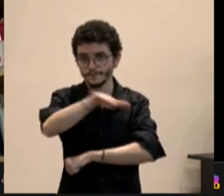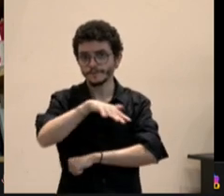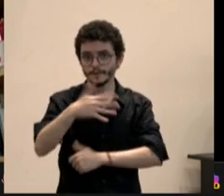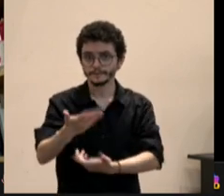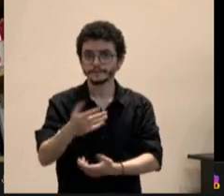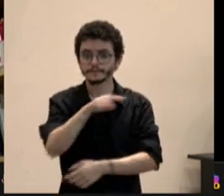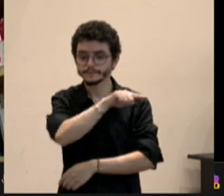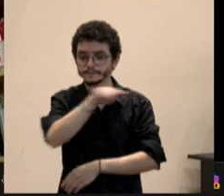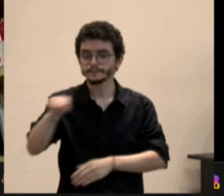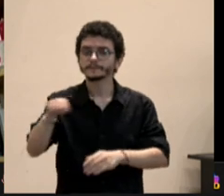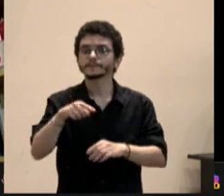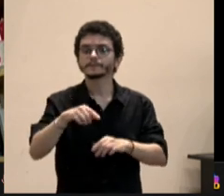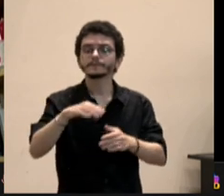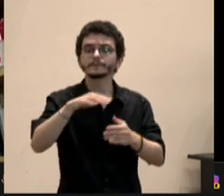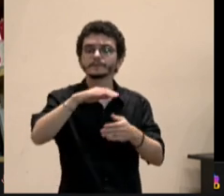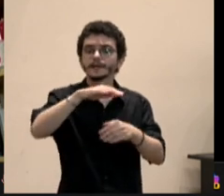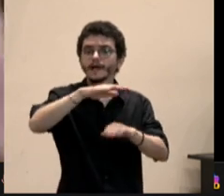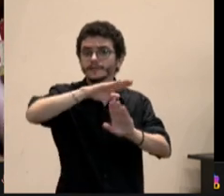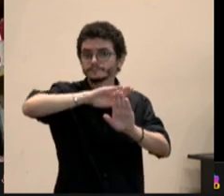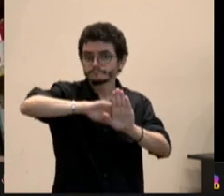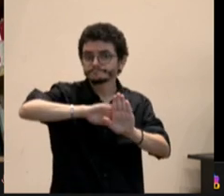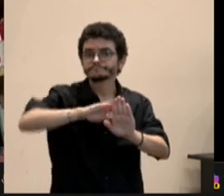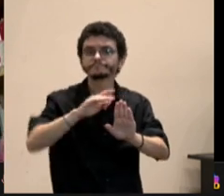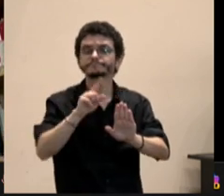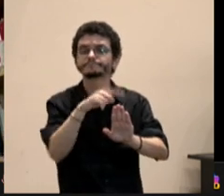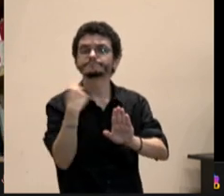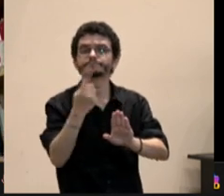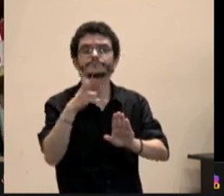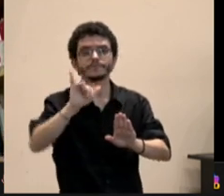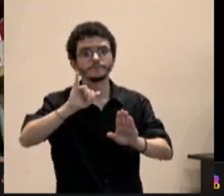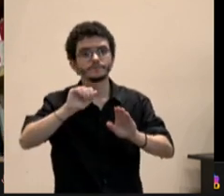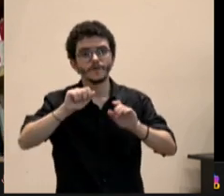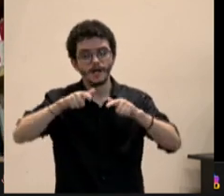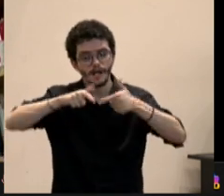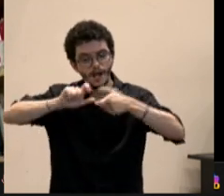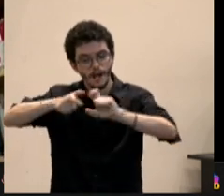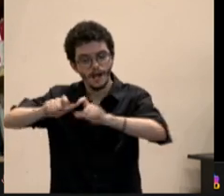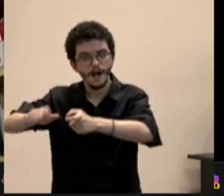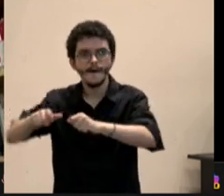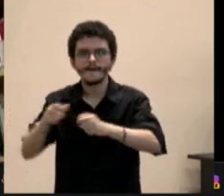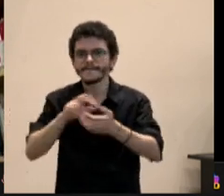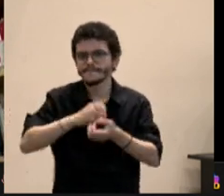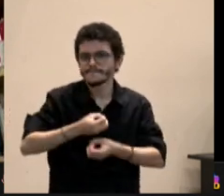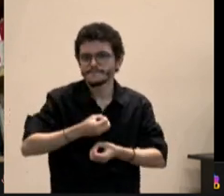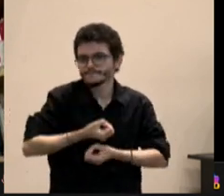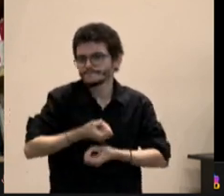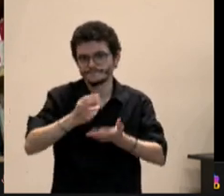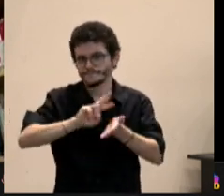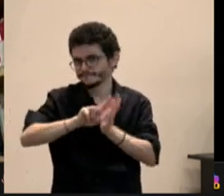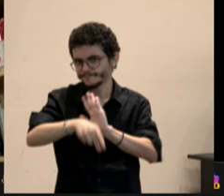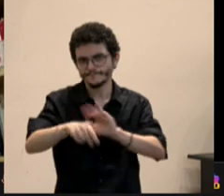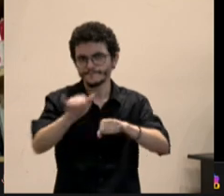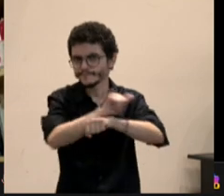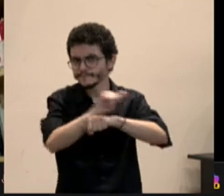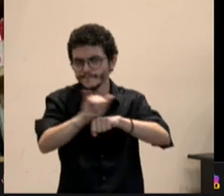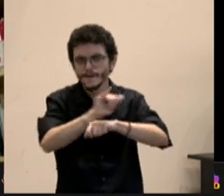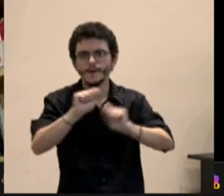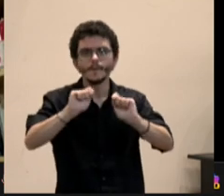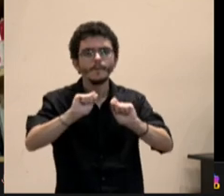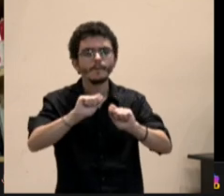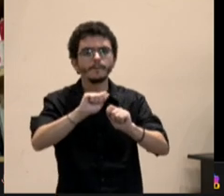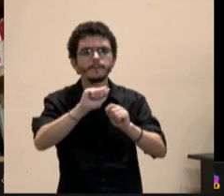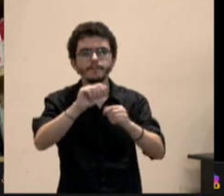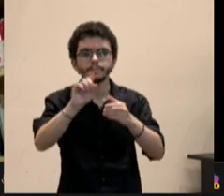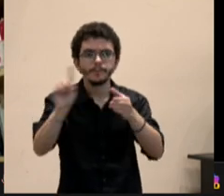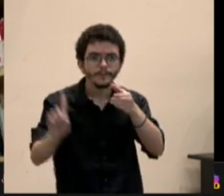dessas proposições, nós então as desdobrávamos em várias estratégias que poderiam ser constituídas para